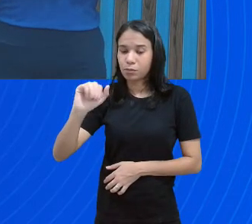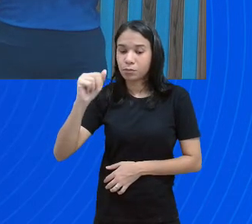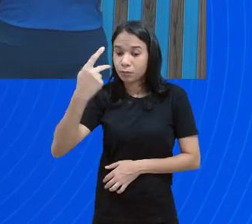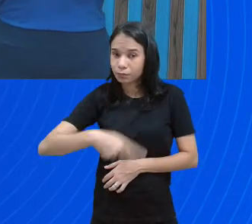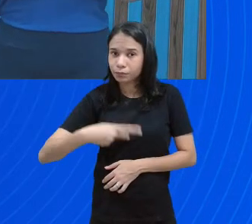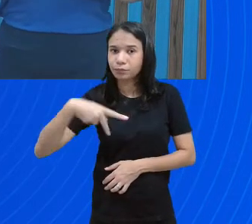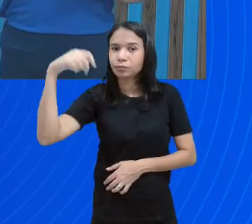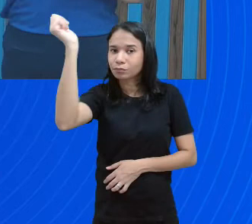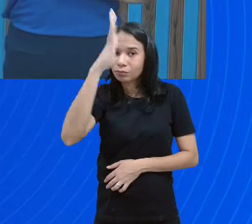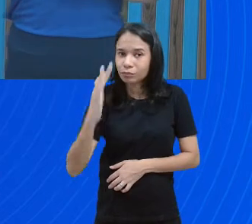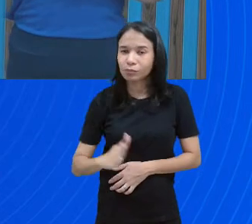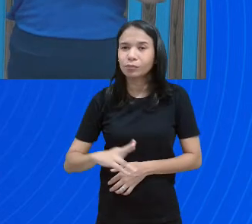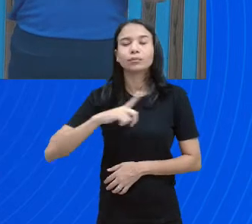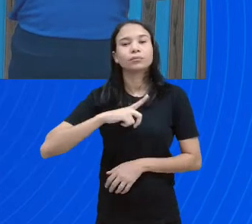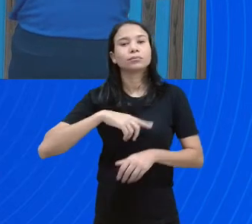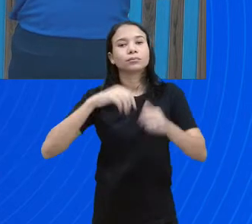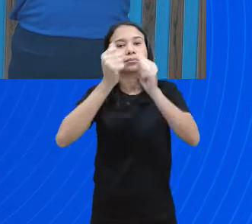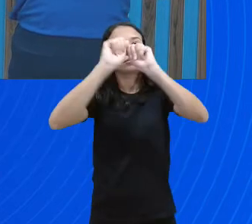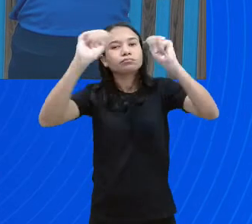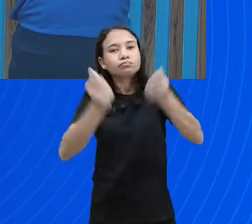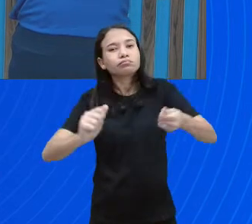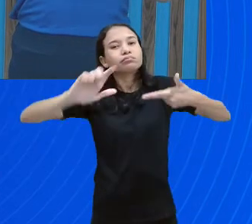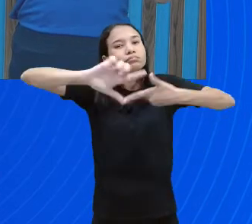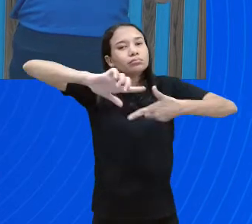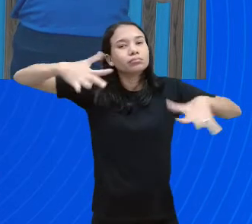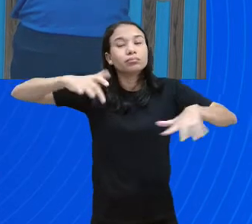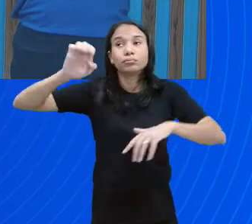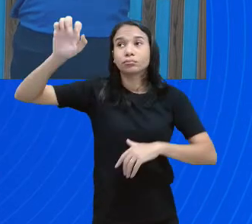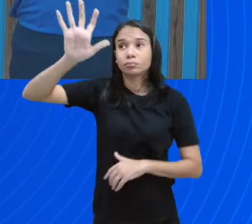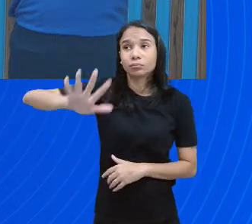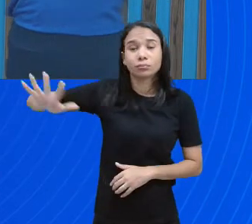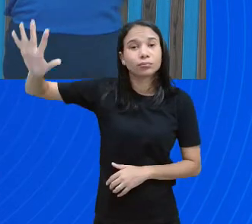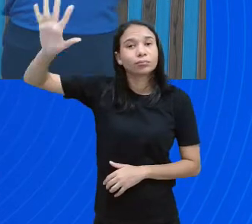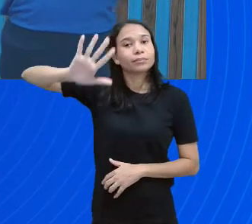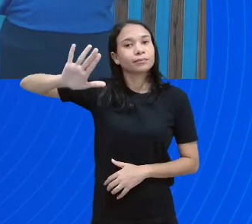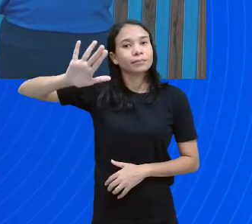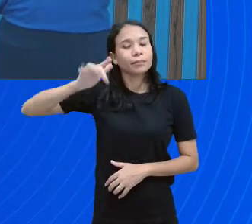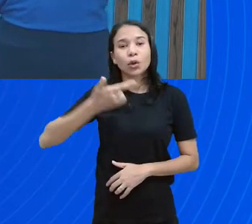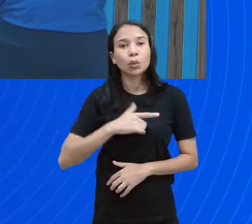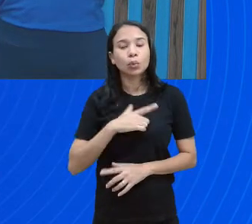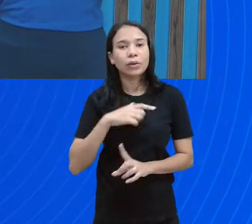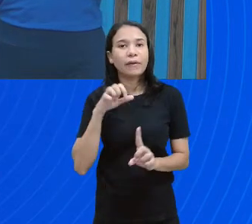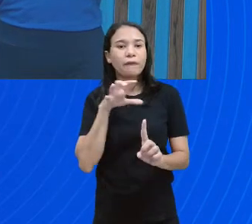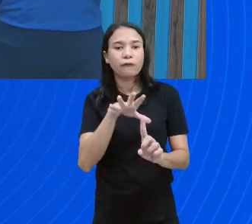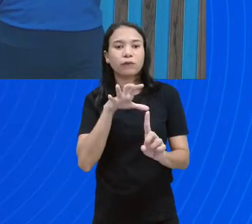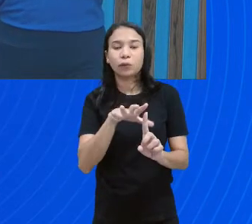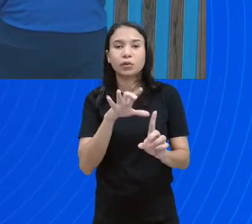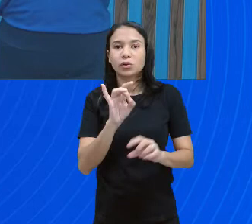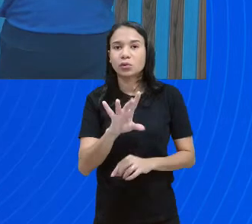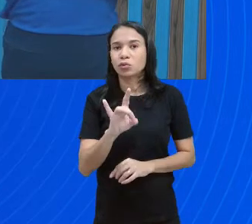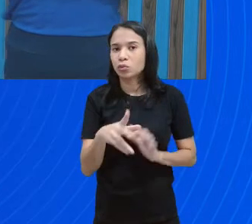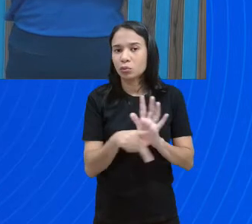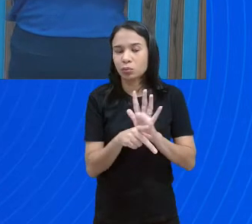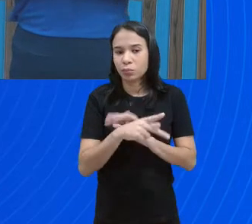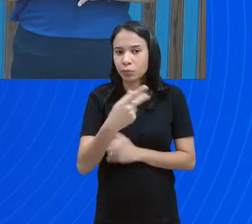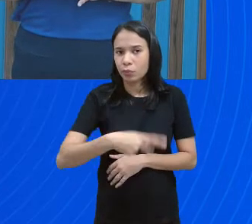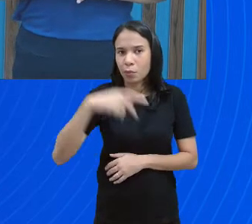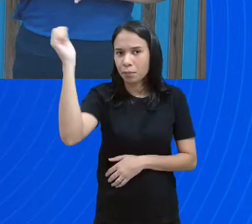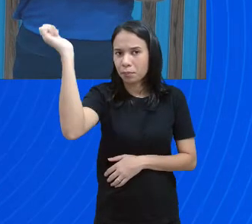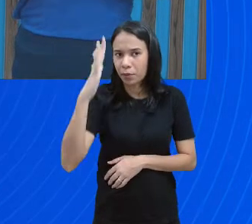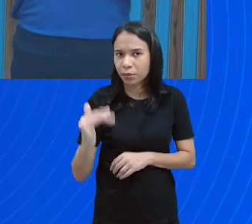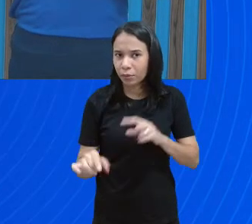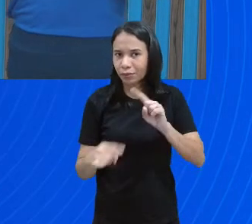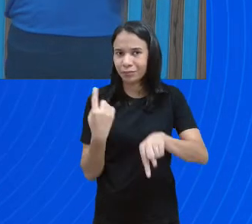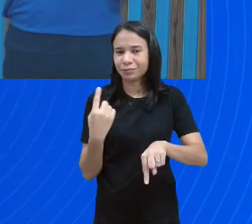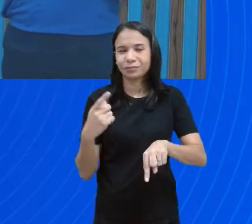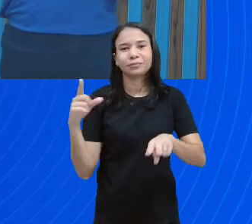ok? Essa arte moderna na Europa, né, ela não influenciou só o modernismo no Brasil, não.